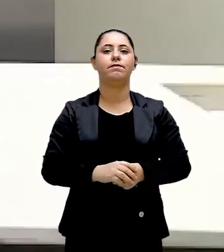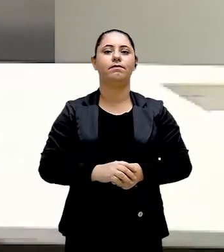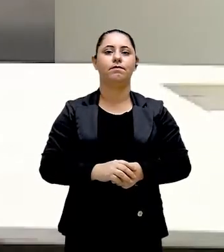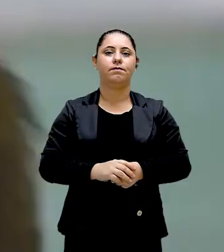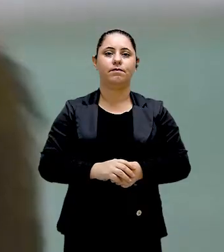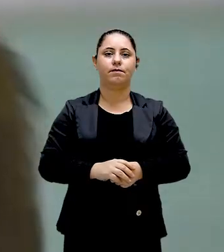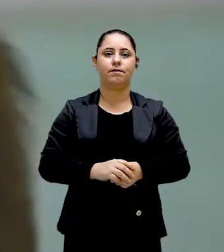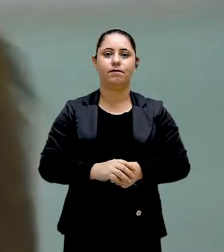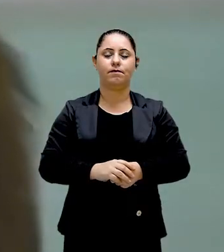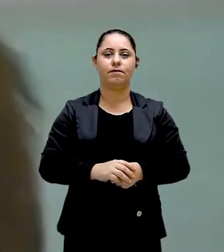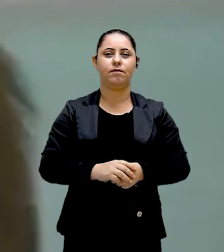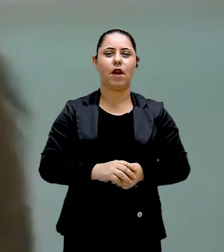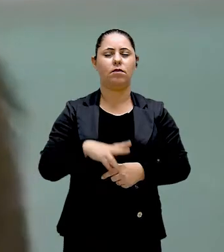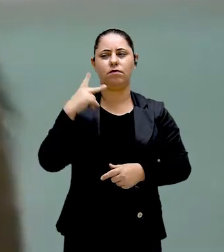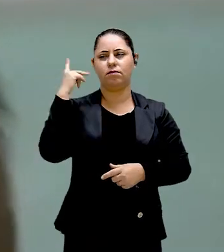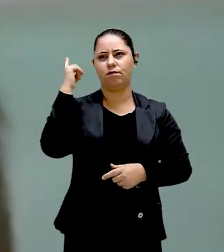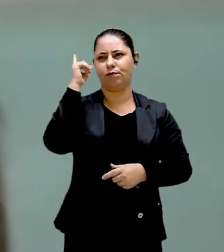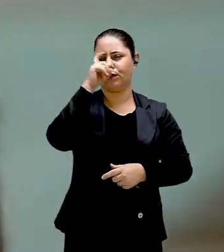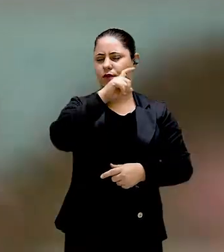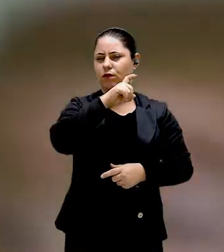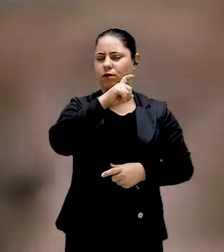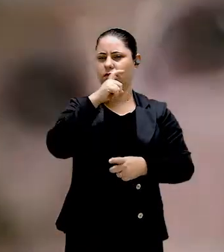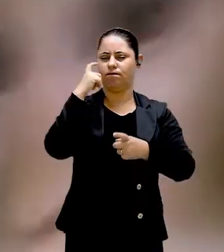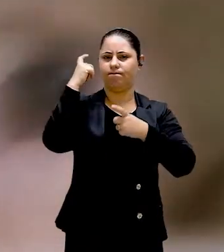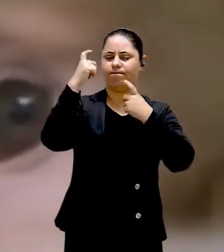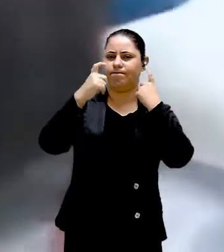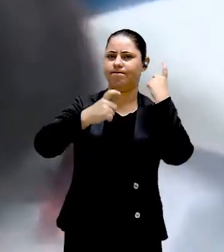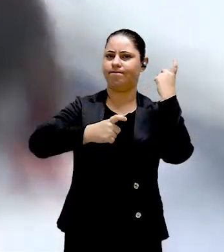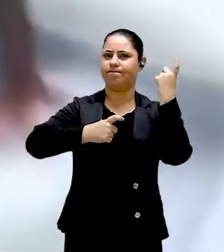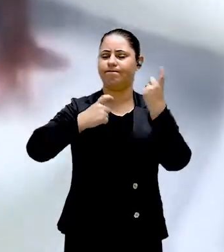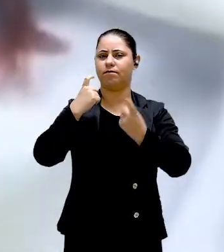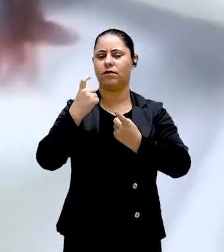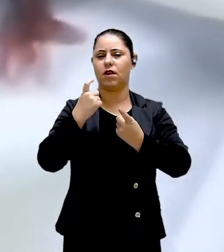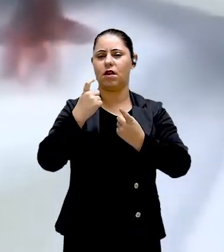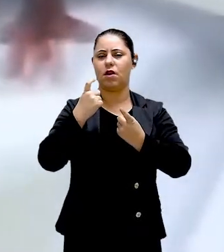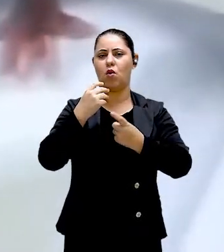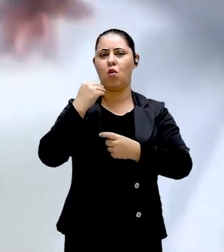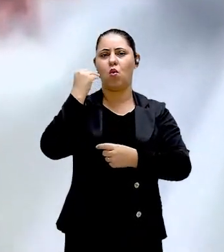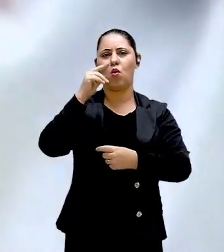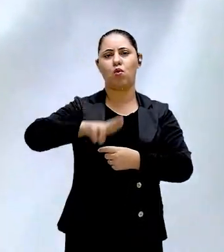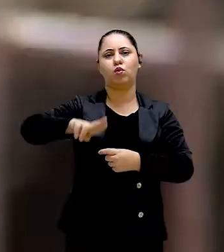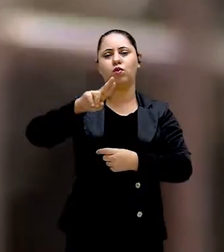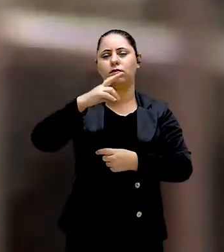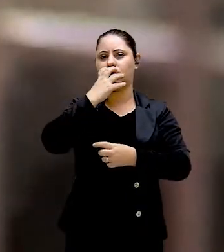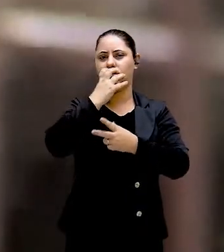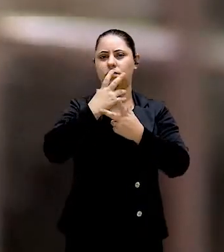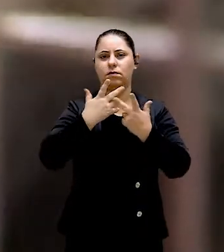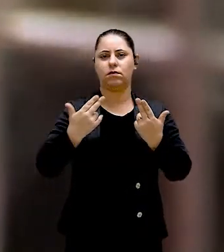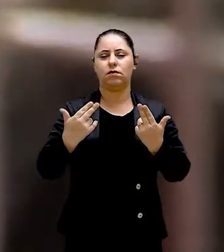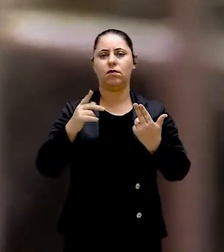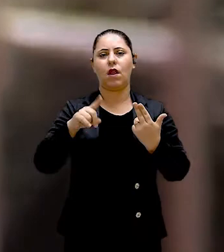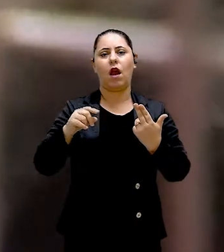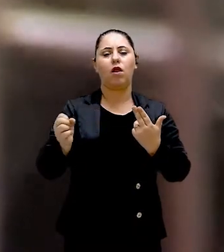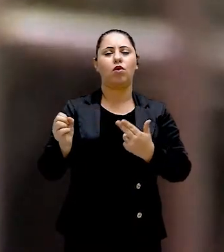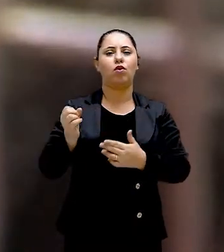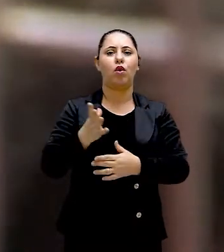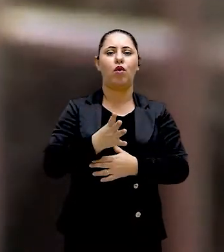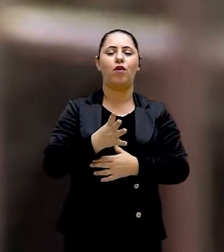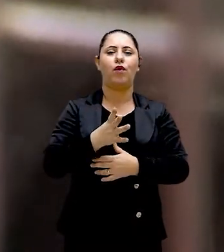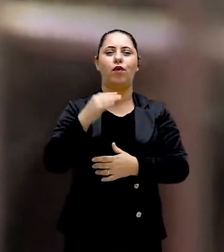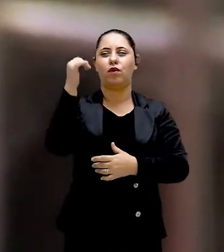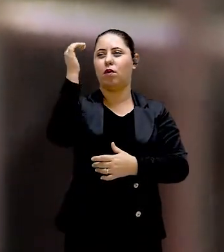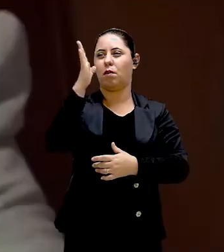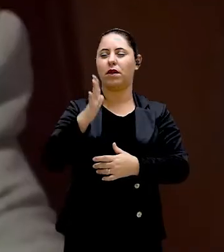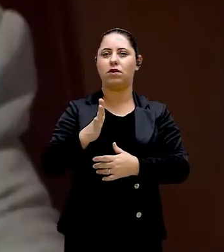A preocupação com o uso de animal na experimentação aqui no Brasil é uma coisa recente. Se a gente comparar com a Europa,